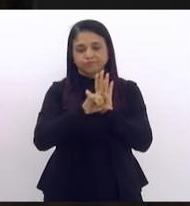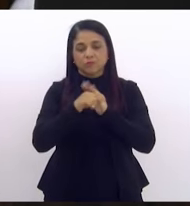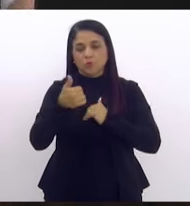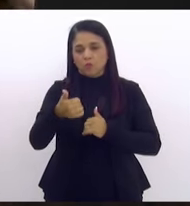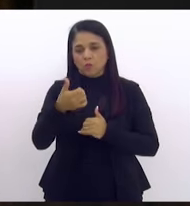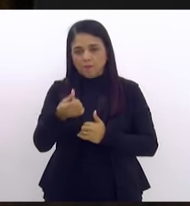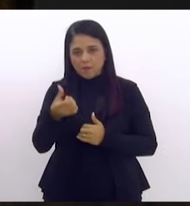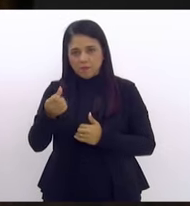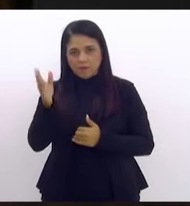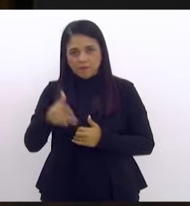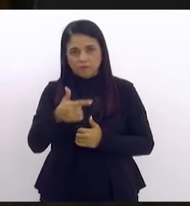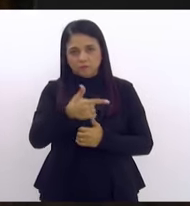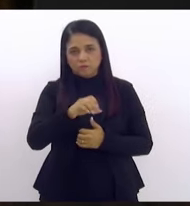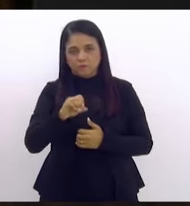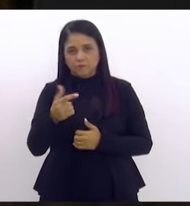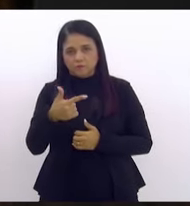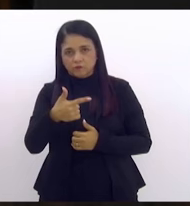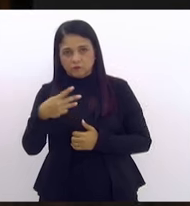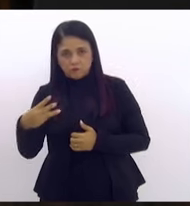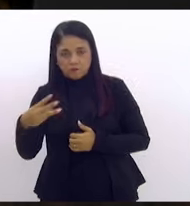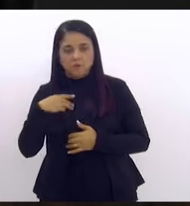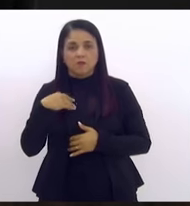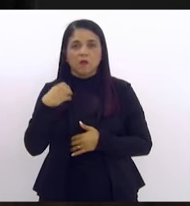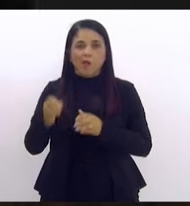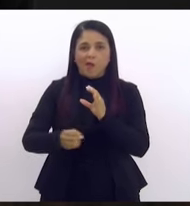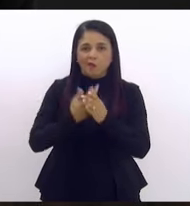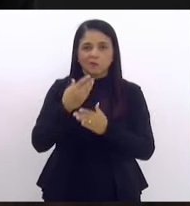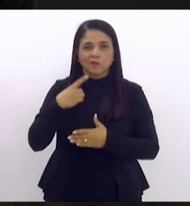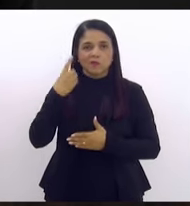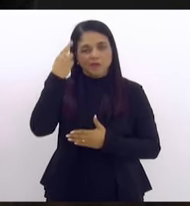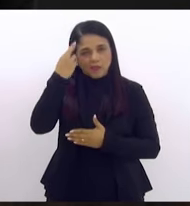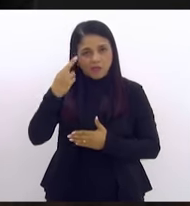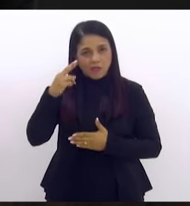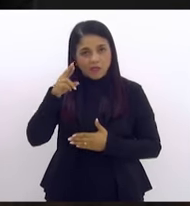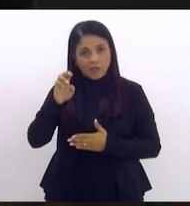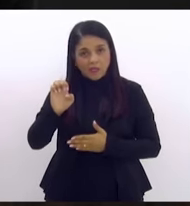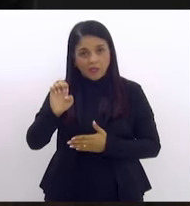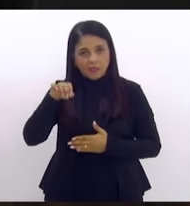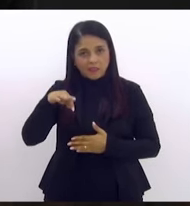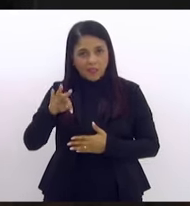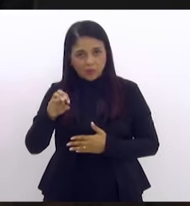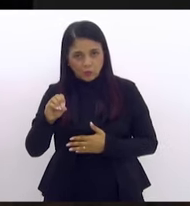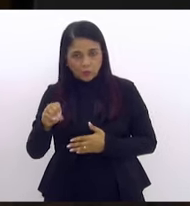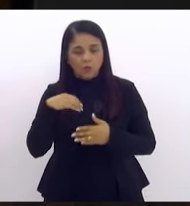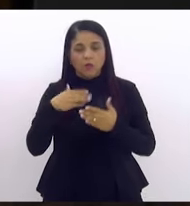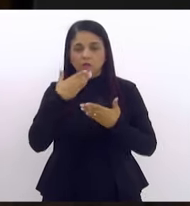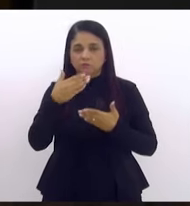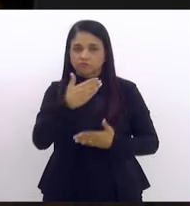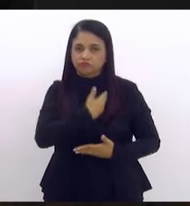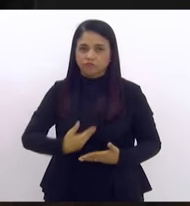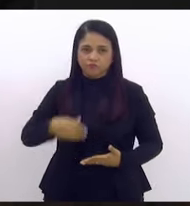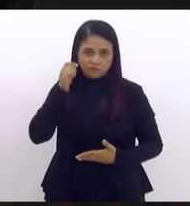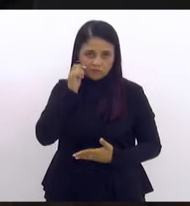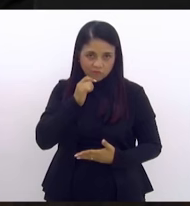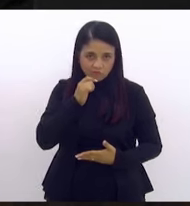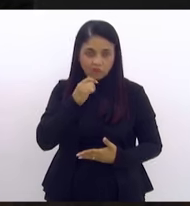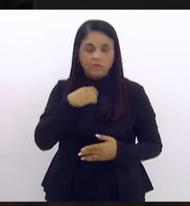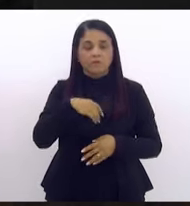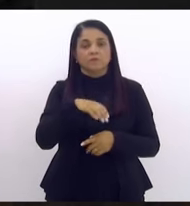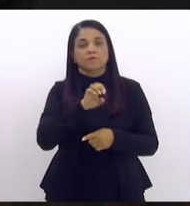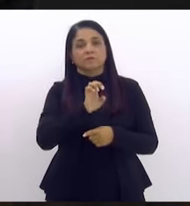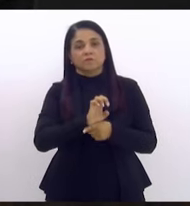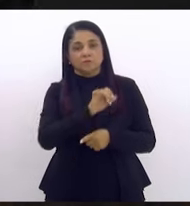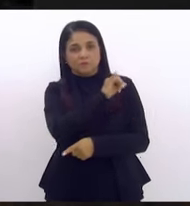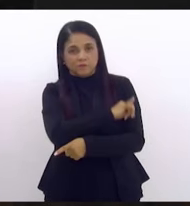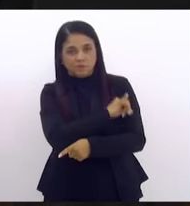número 166/2023, de autoria do deputado Renato Machado, que solicita ao governador do estado do Rio de Janeiro, excelentíssimo senhor